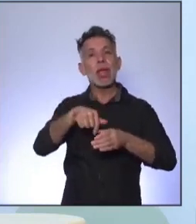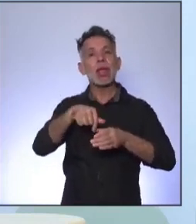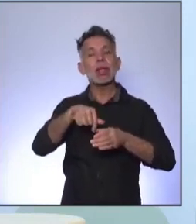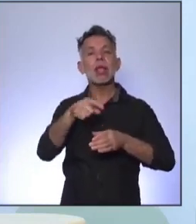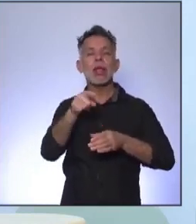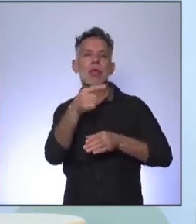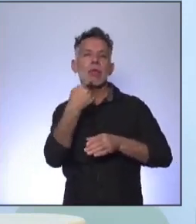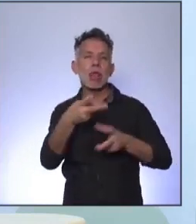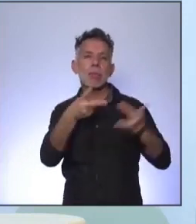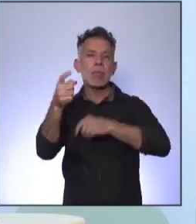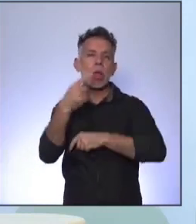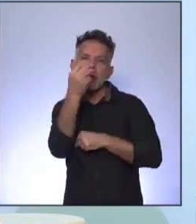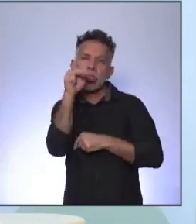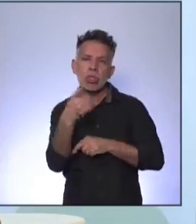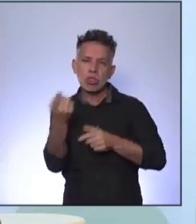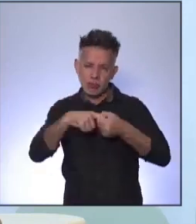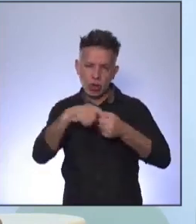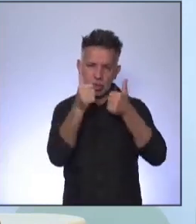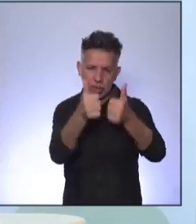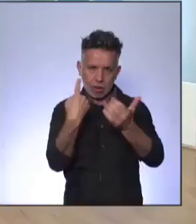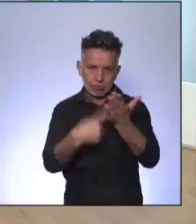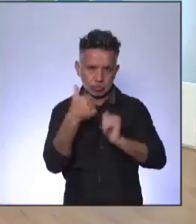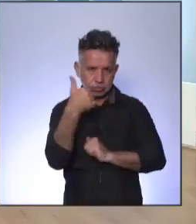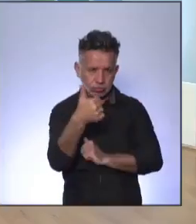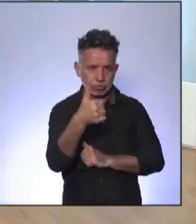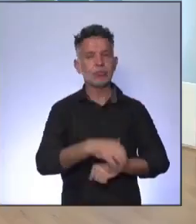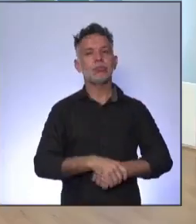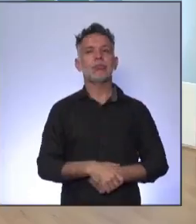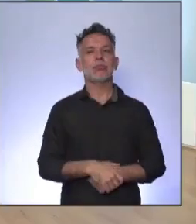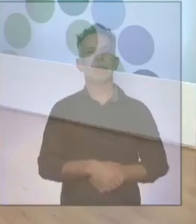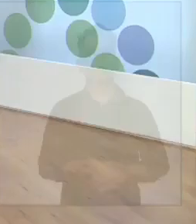Um minutinho e a gente já volta, tá legal?